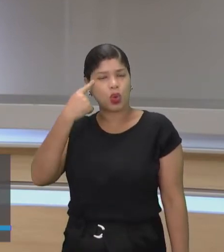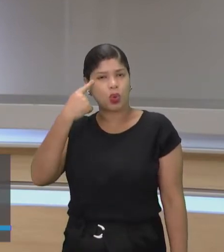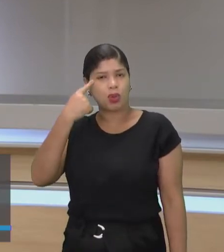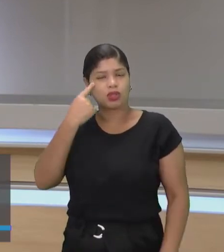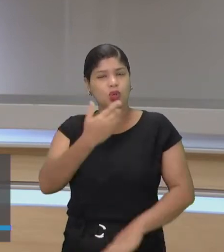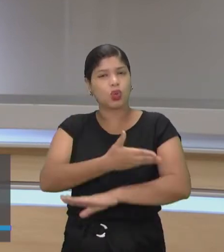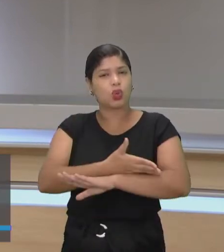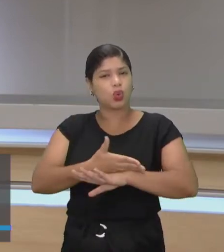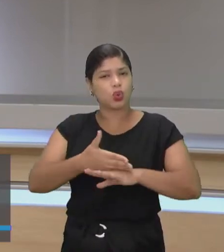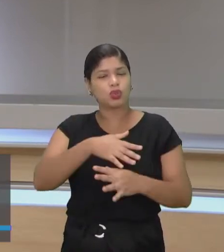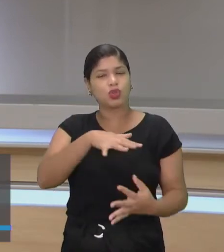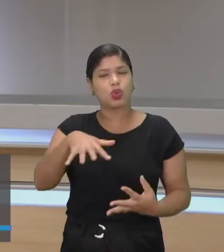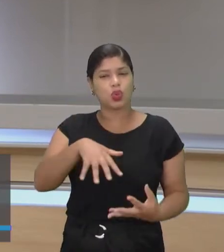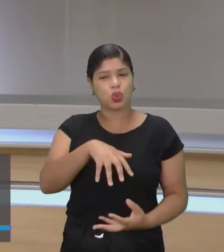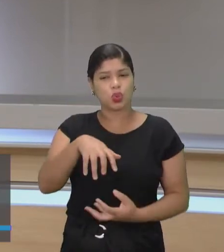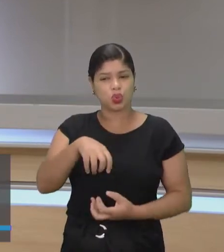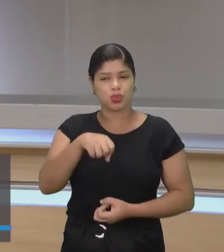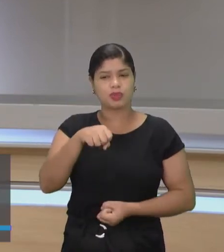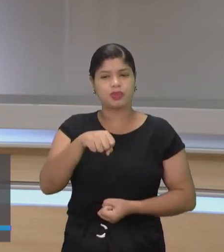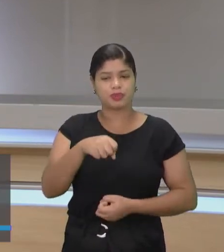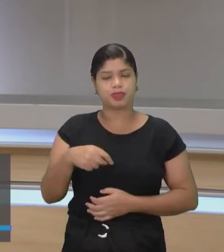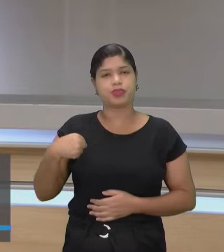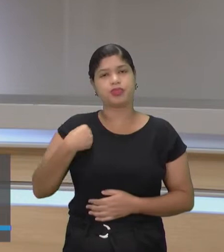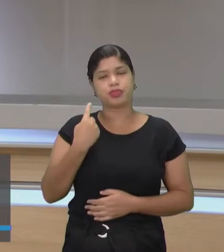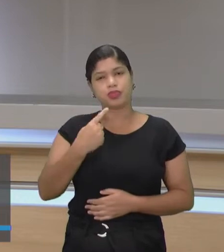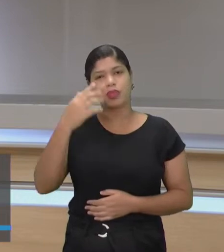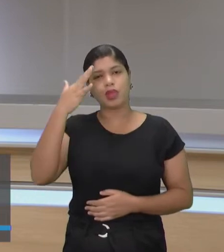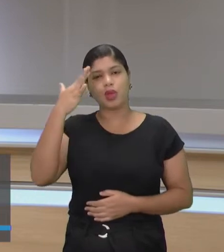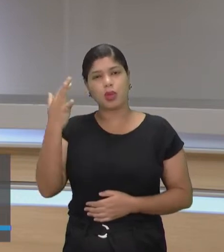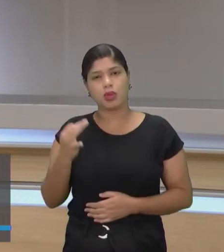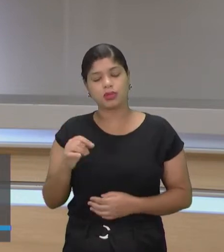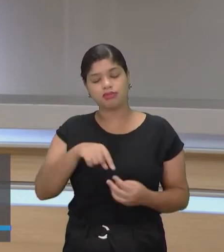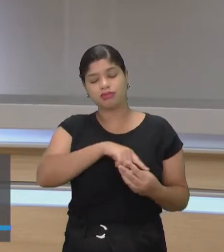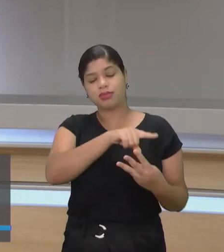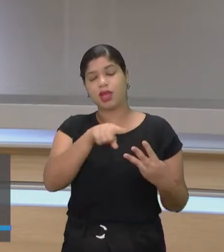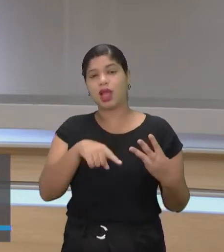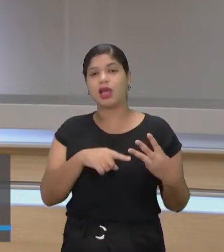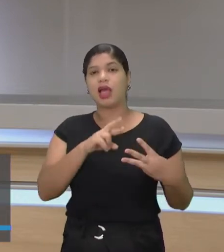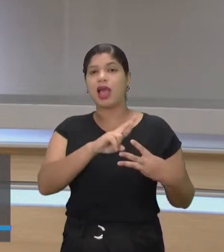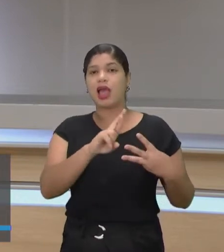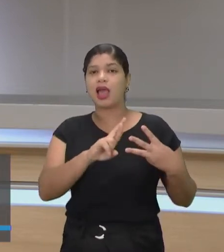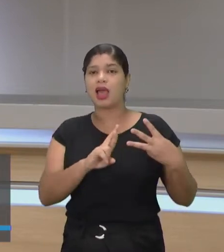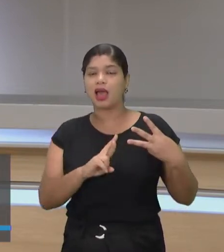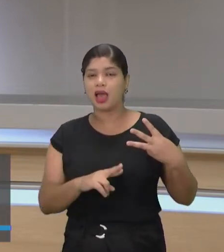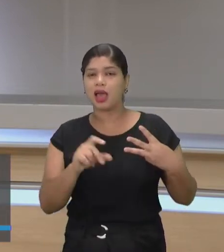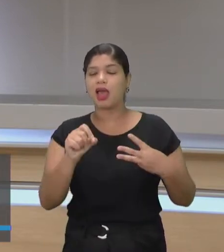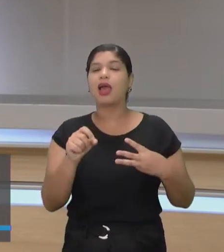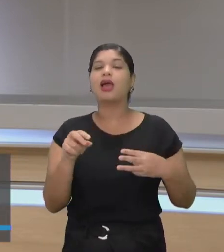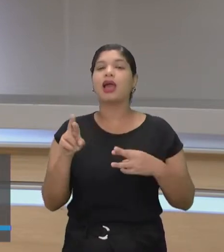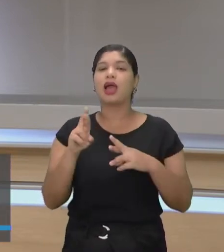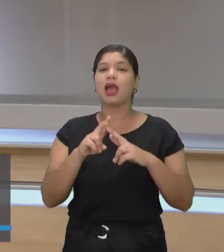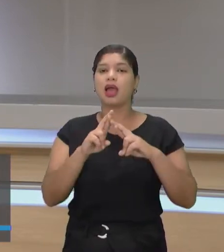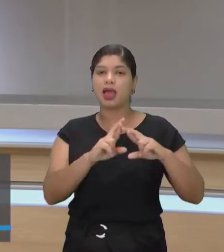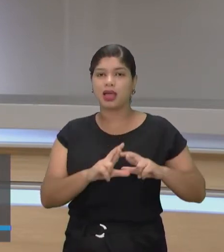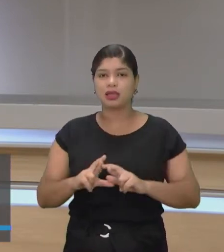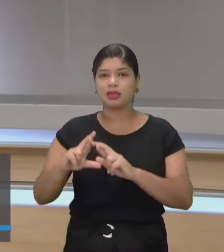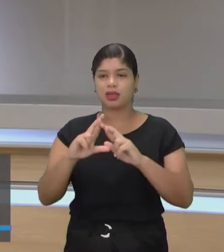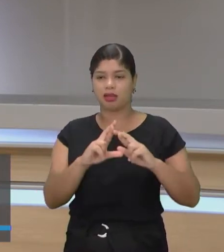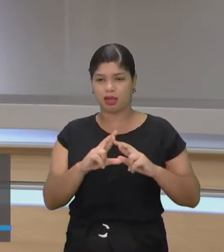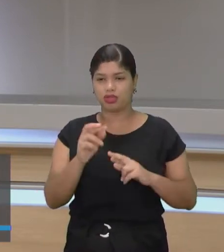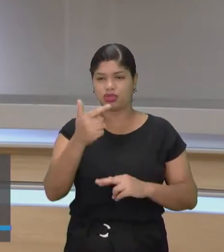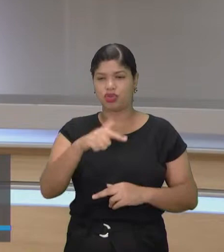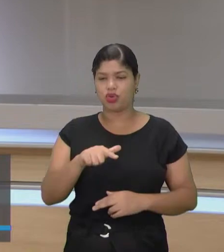hábitos sustentáveis, da gente entender aí os 3 R's, Então, a reciclagem, reutilização